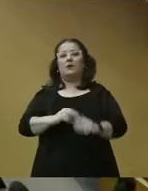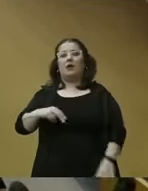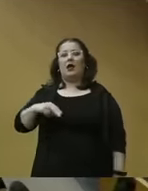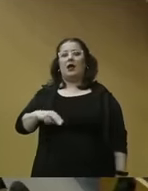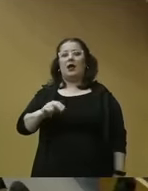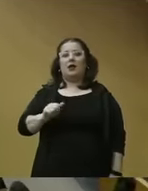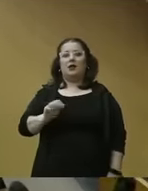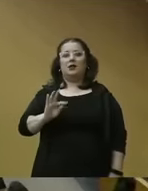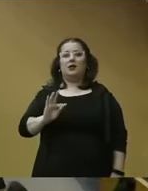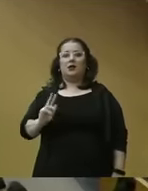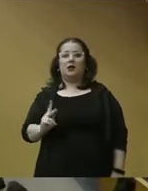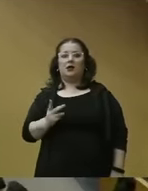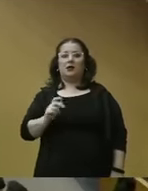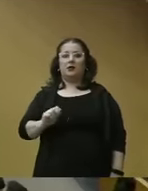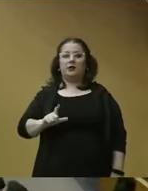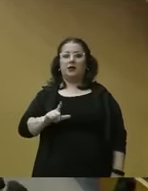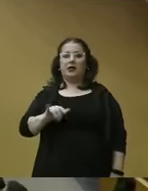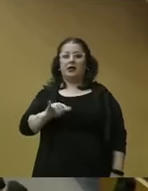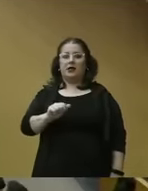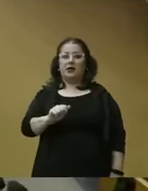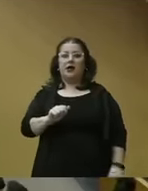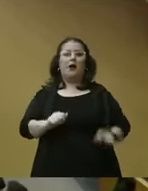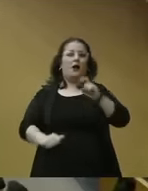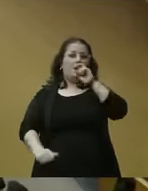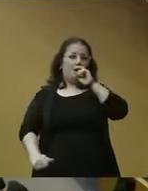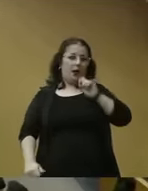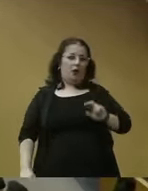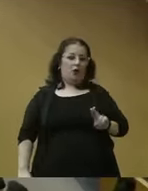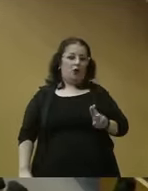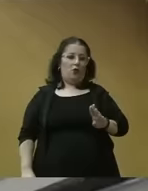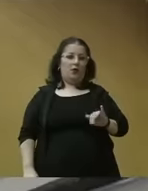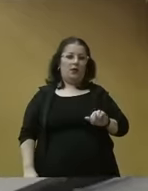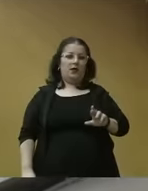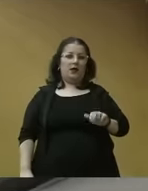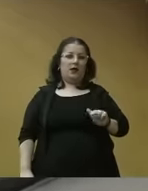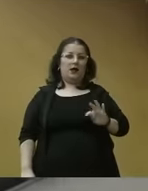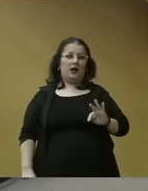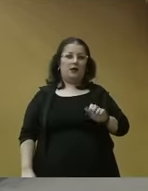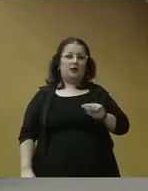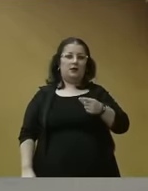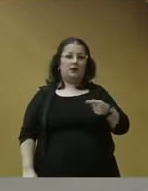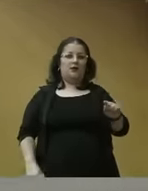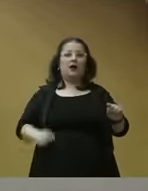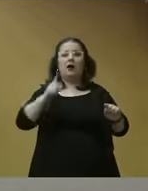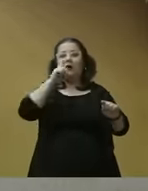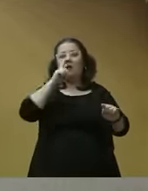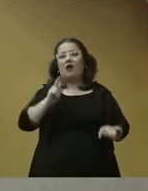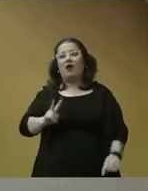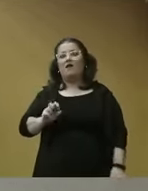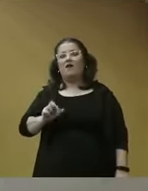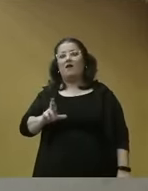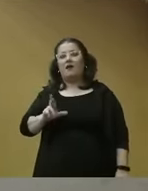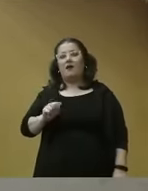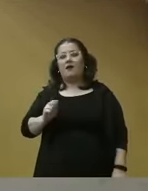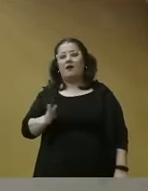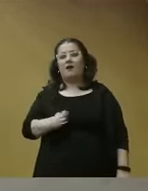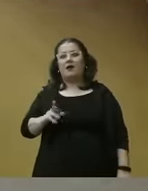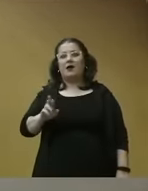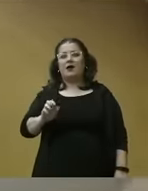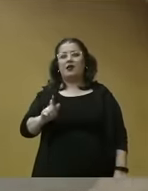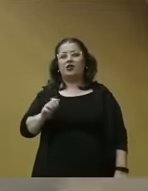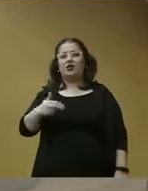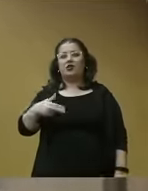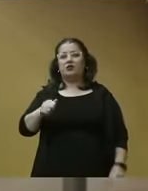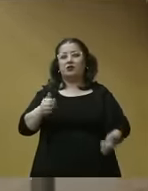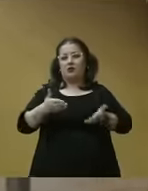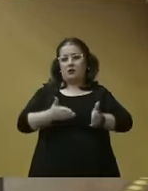Natália Vieira Antunes, filha de Ubiratã Abbott Antunes e Vera Regina Vieira Antunes, natural de Rio